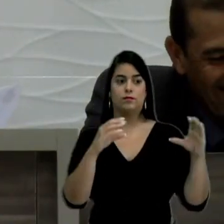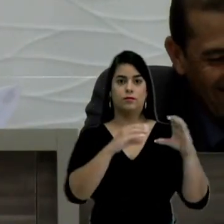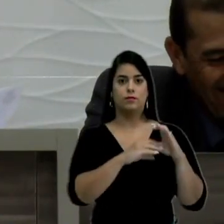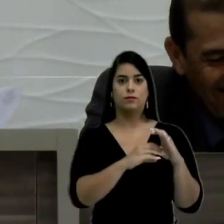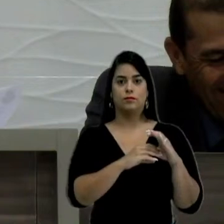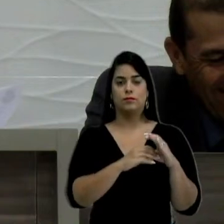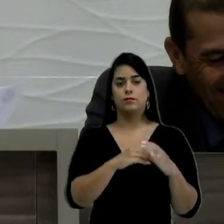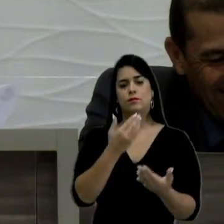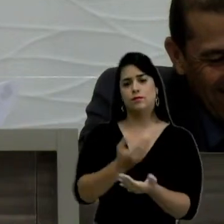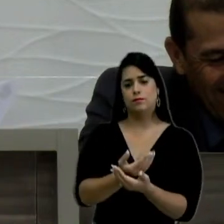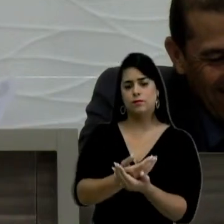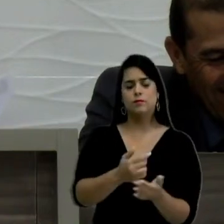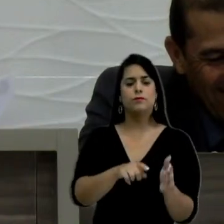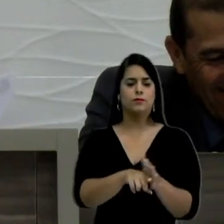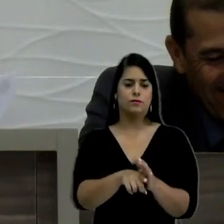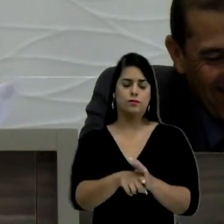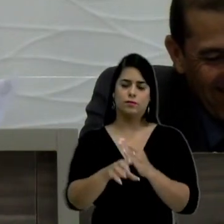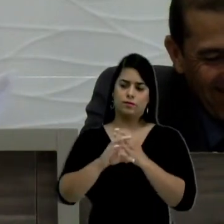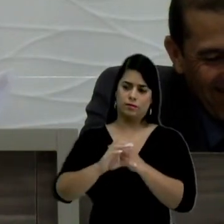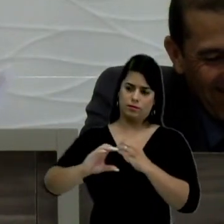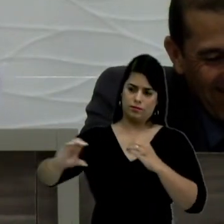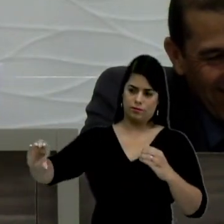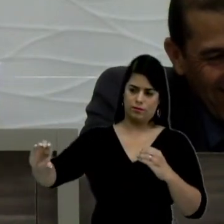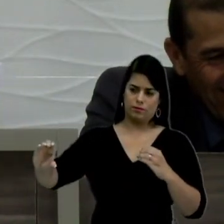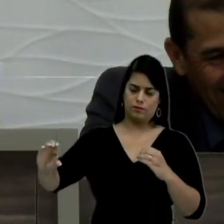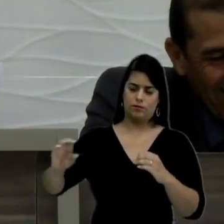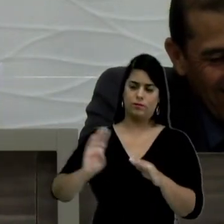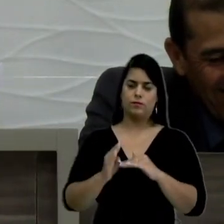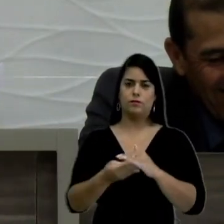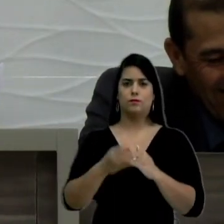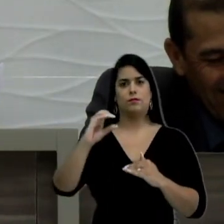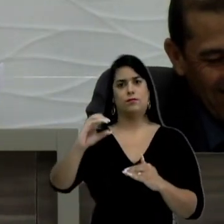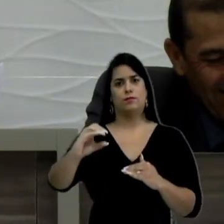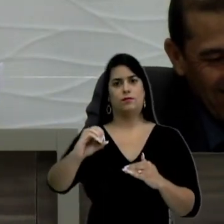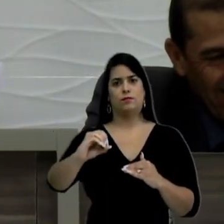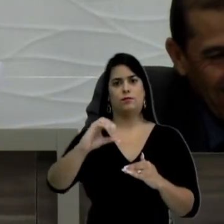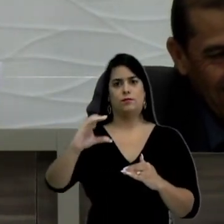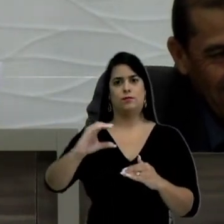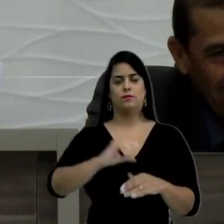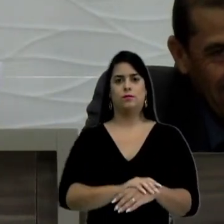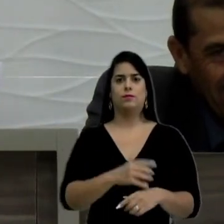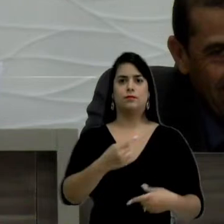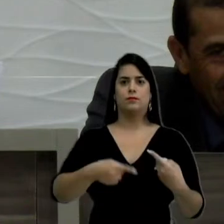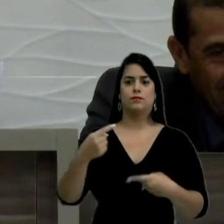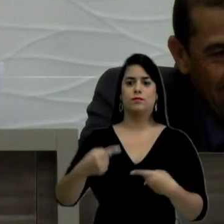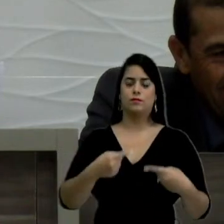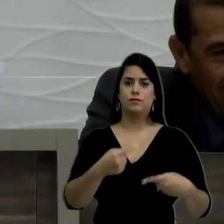com o estudo de análise da rede de água do bairro Odete Costa. Em discussão.